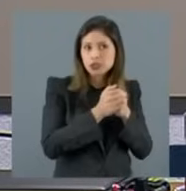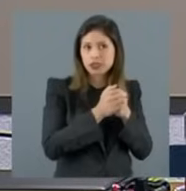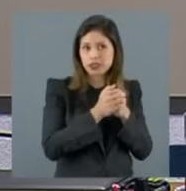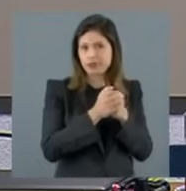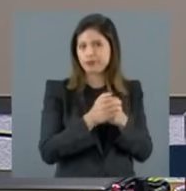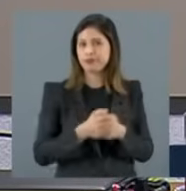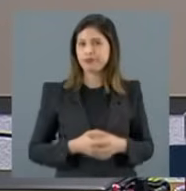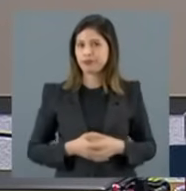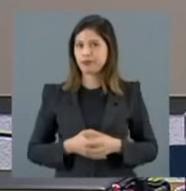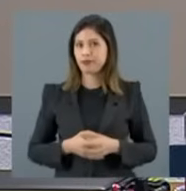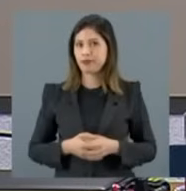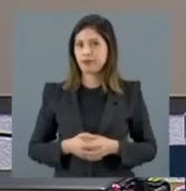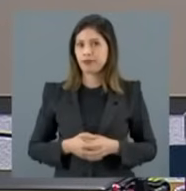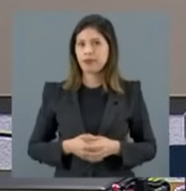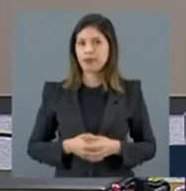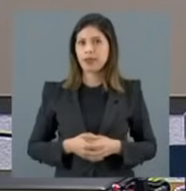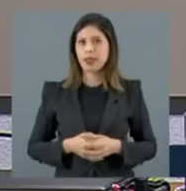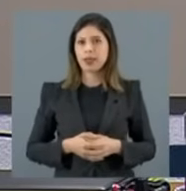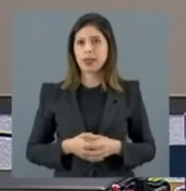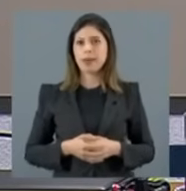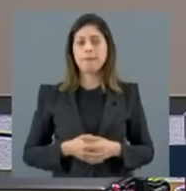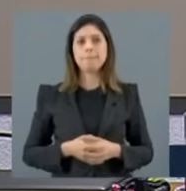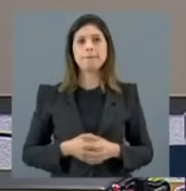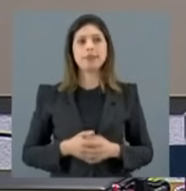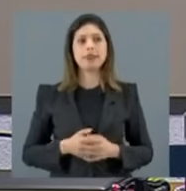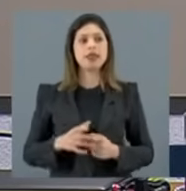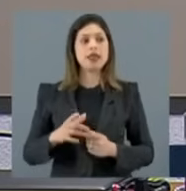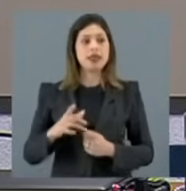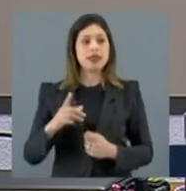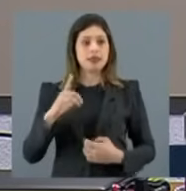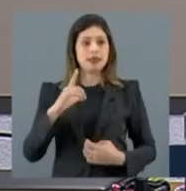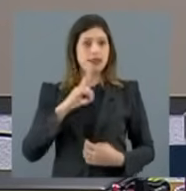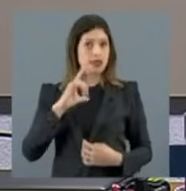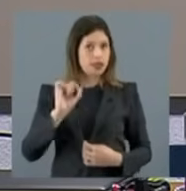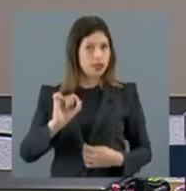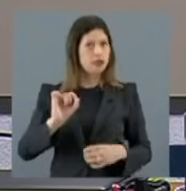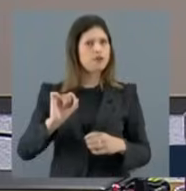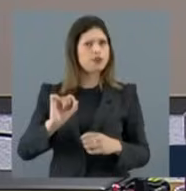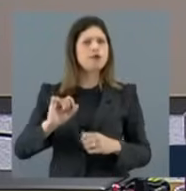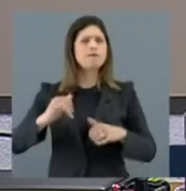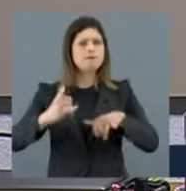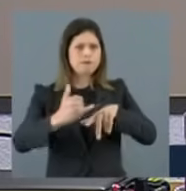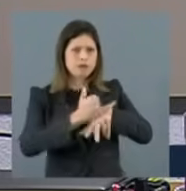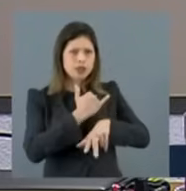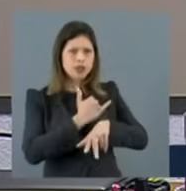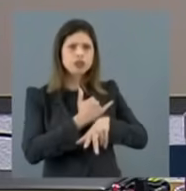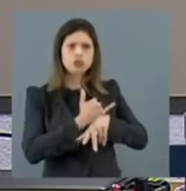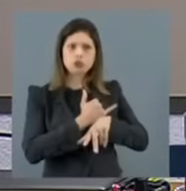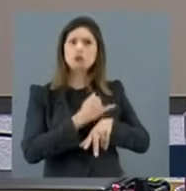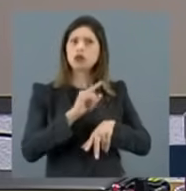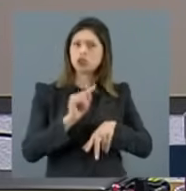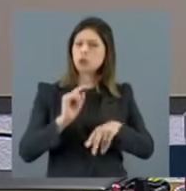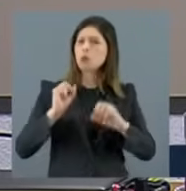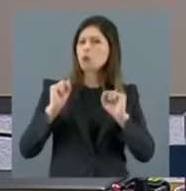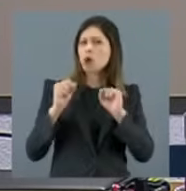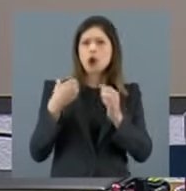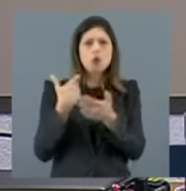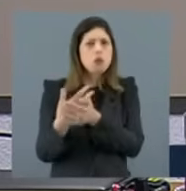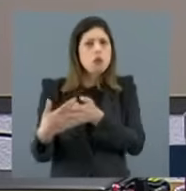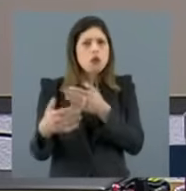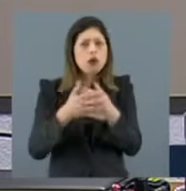Lembrando que vítimas das inserções podem ser qualquer candidato, tá? Então, de qualquer